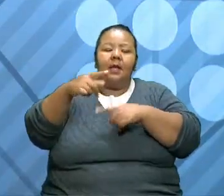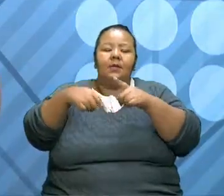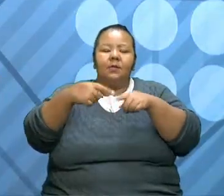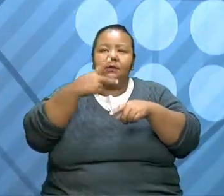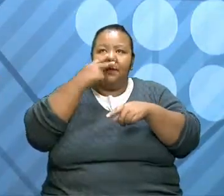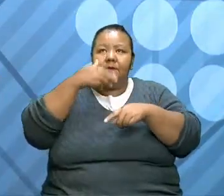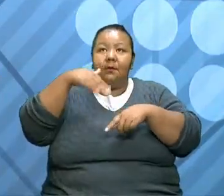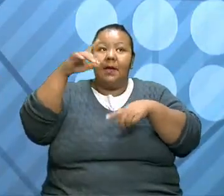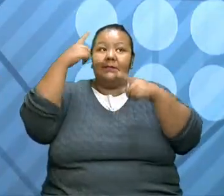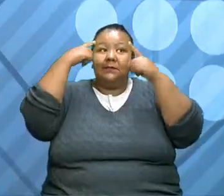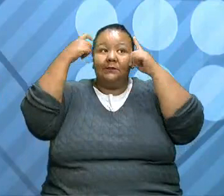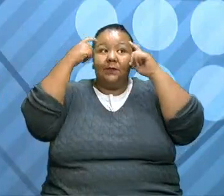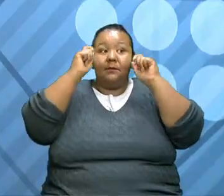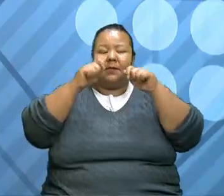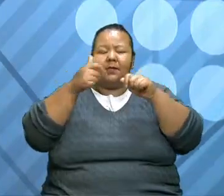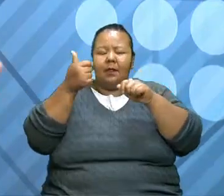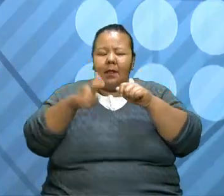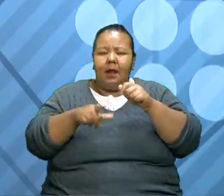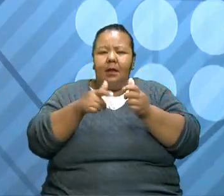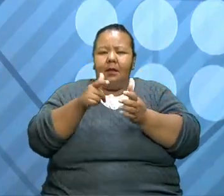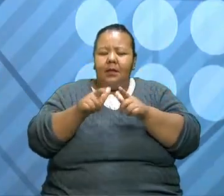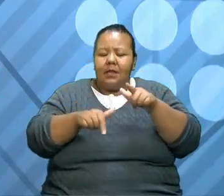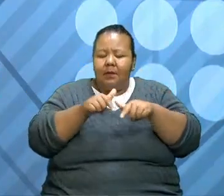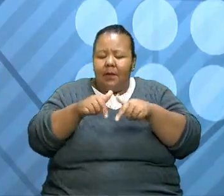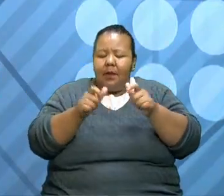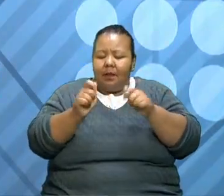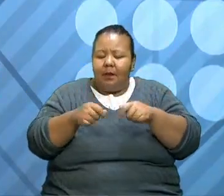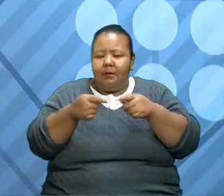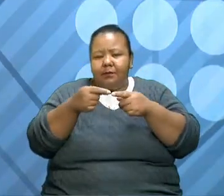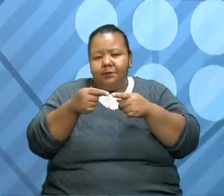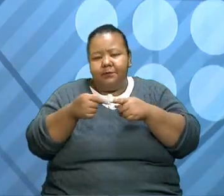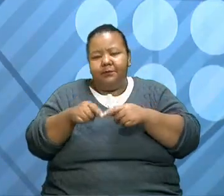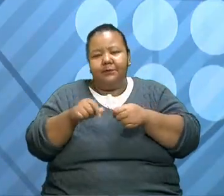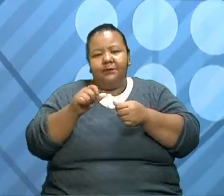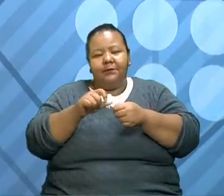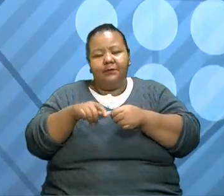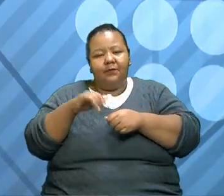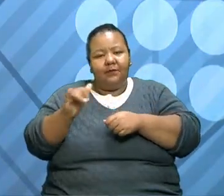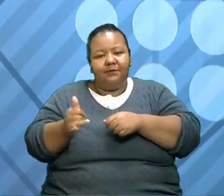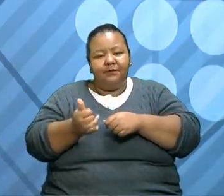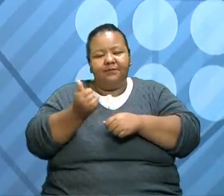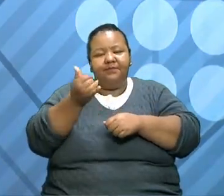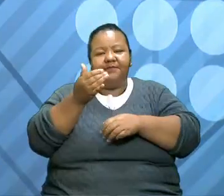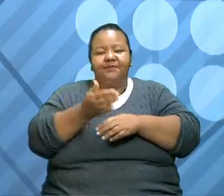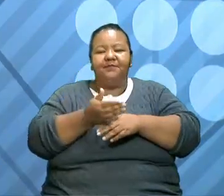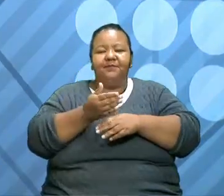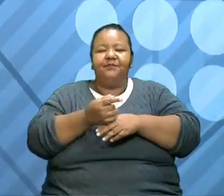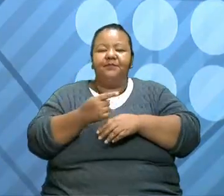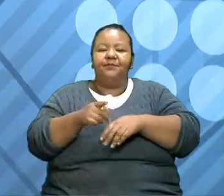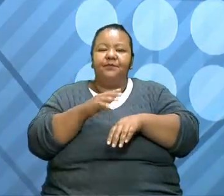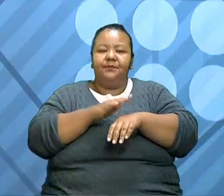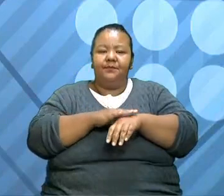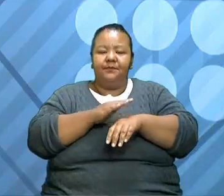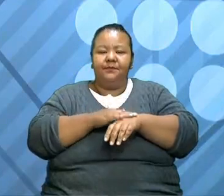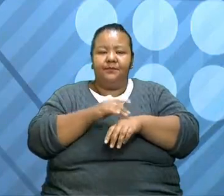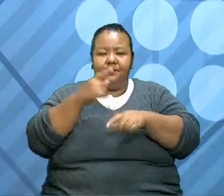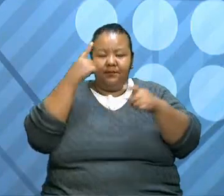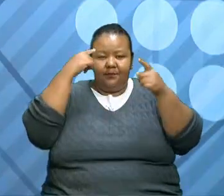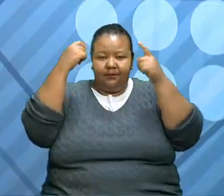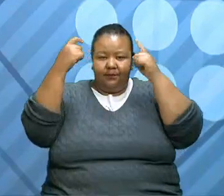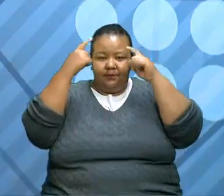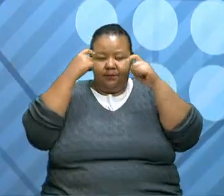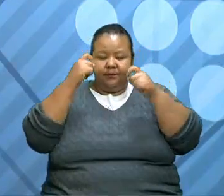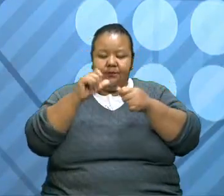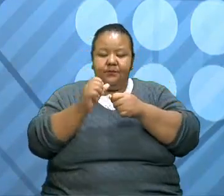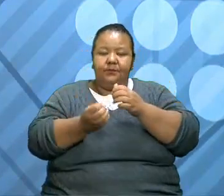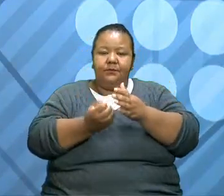criativo em determinados momentos. E aí vai desenvolver o trabalho todo em cima dessas criatividades e desses momentos criativos. É criar